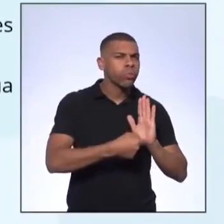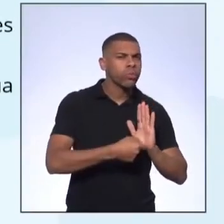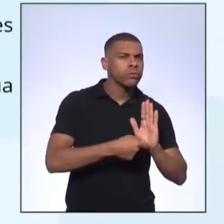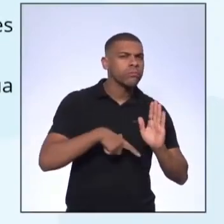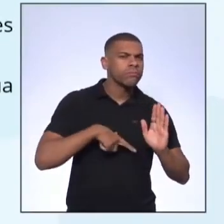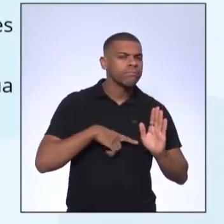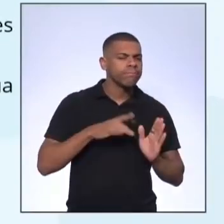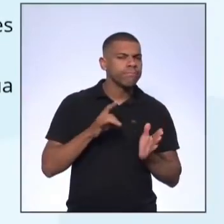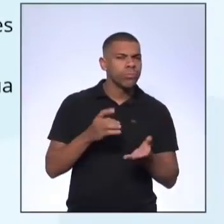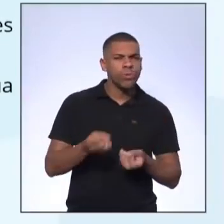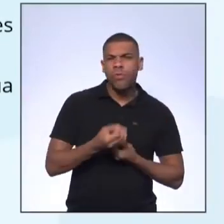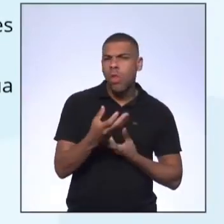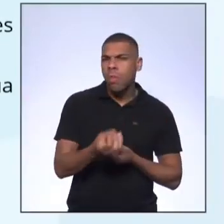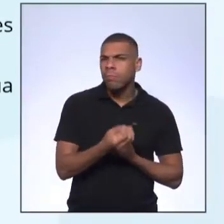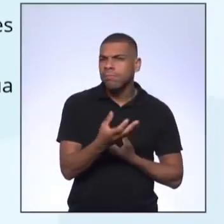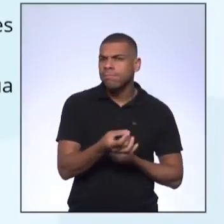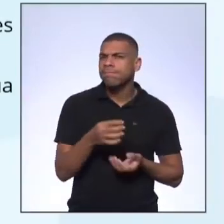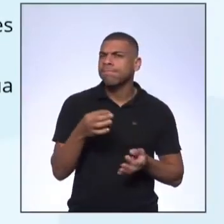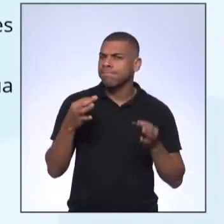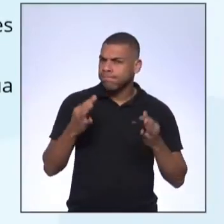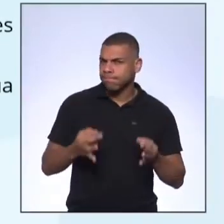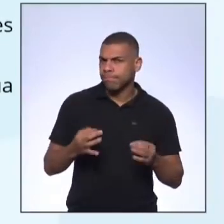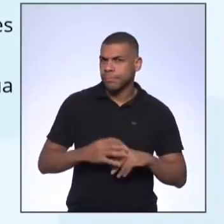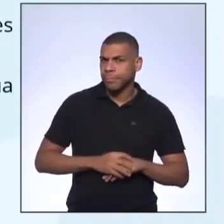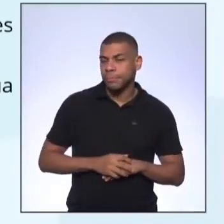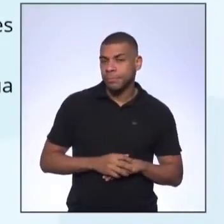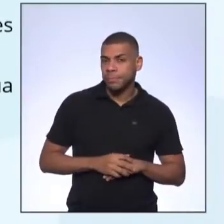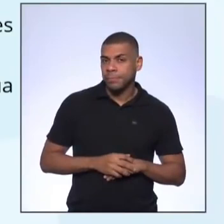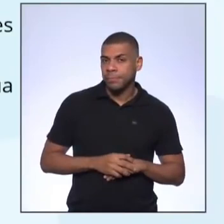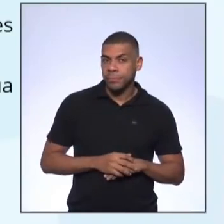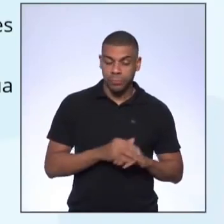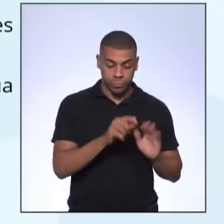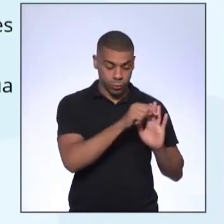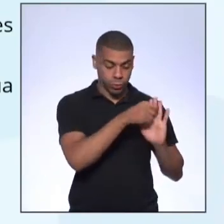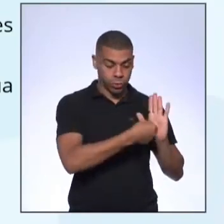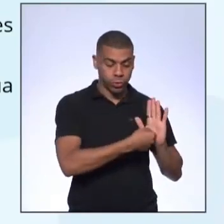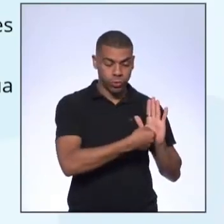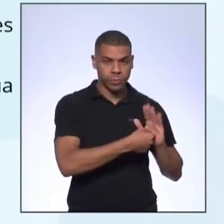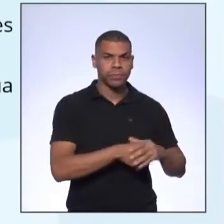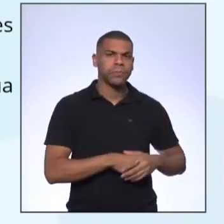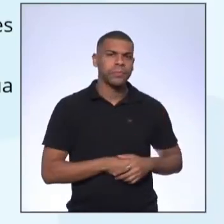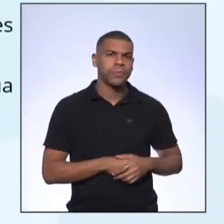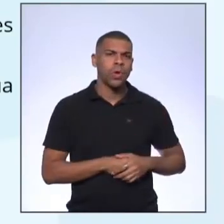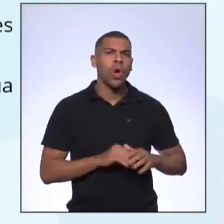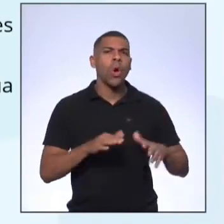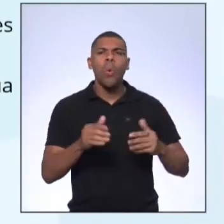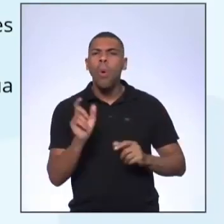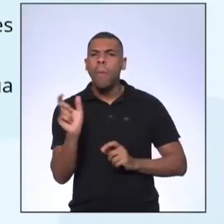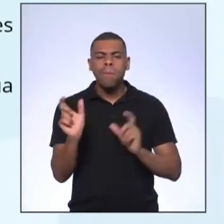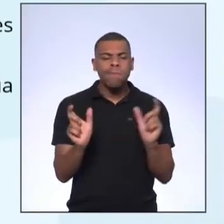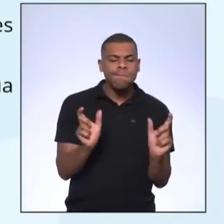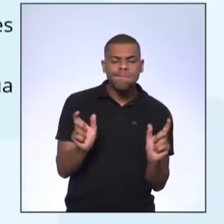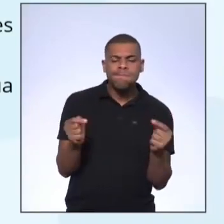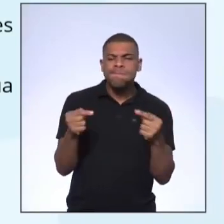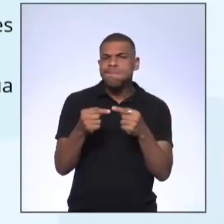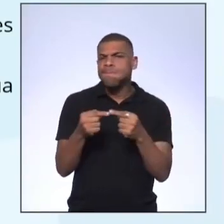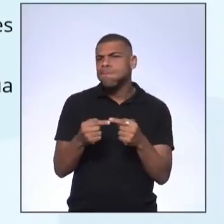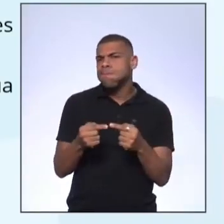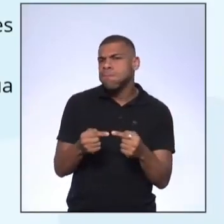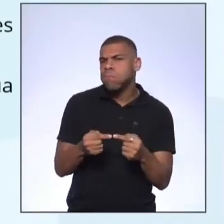informações pertinentes e variadas para a intervenção do debate, a articulação adequada entre as informações e a